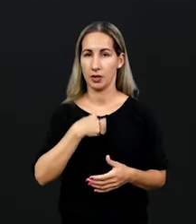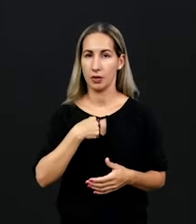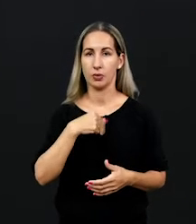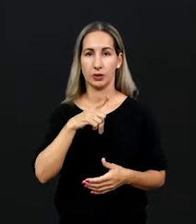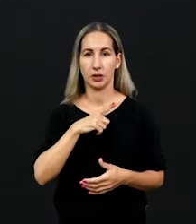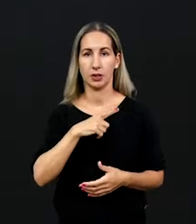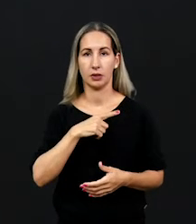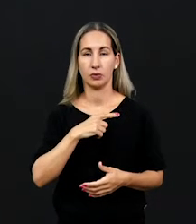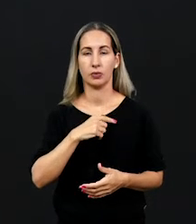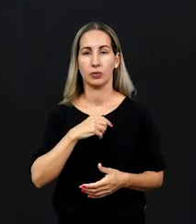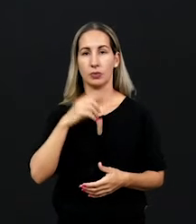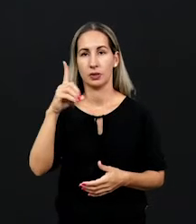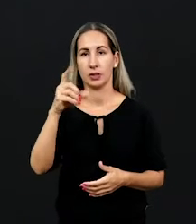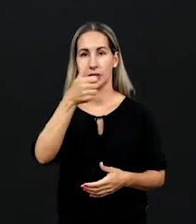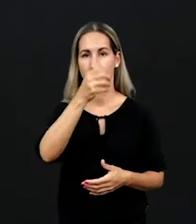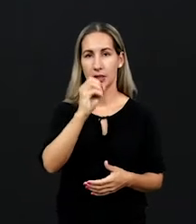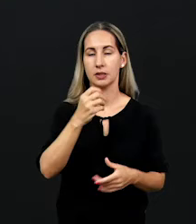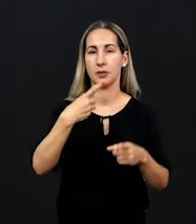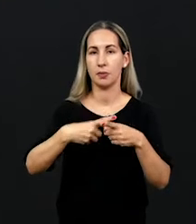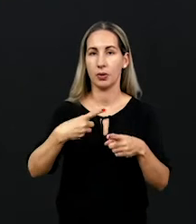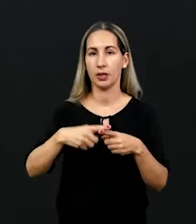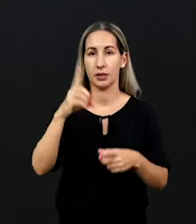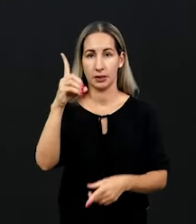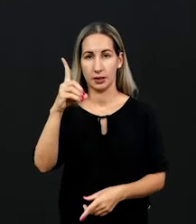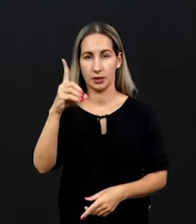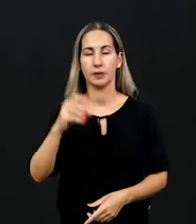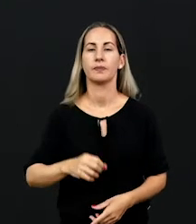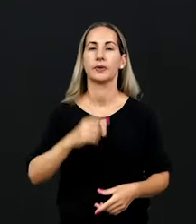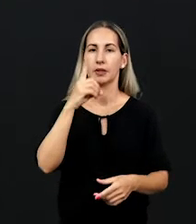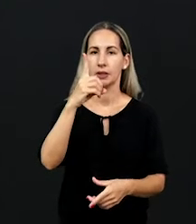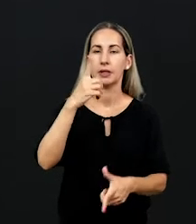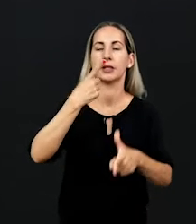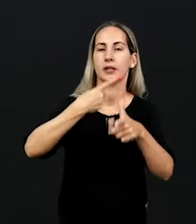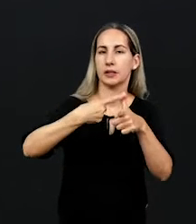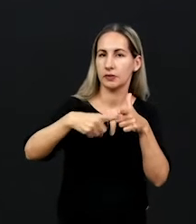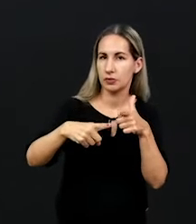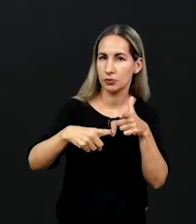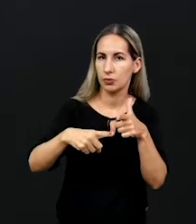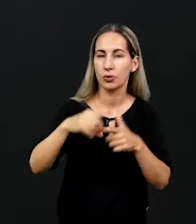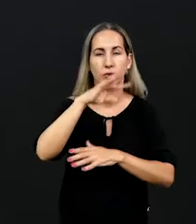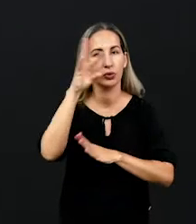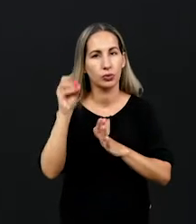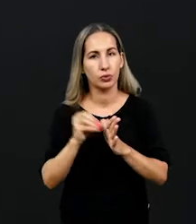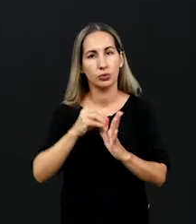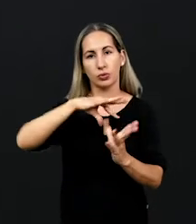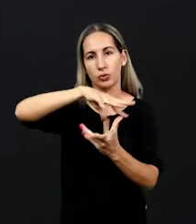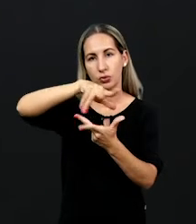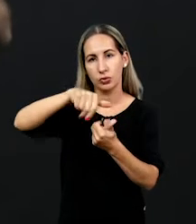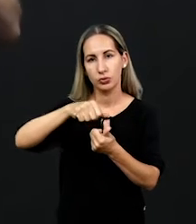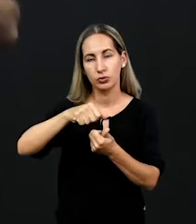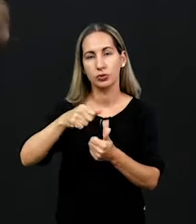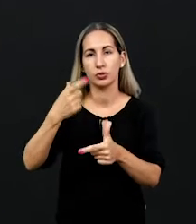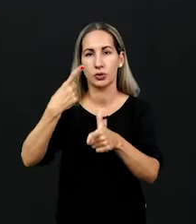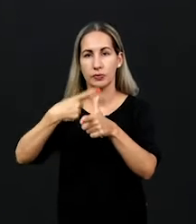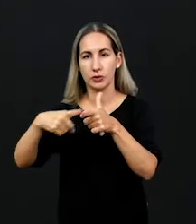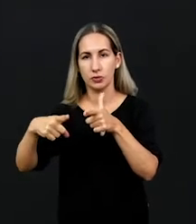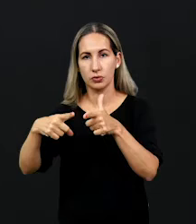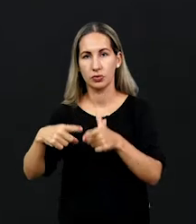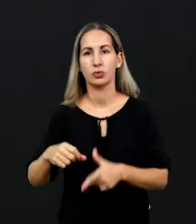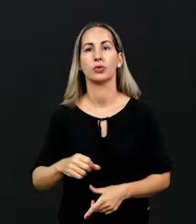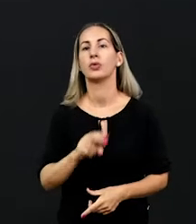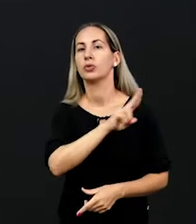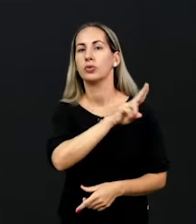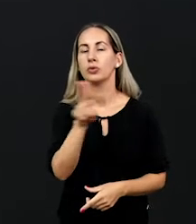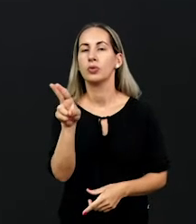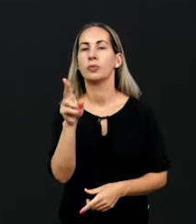o D10. Por que D? D de divisores. Então, todo o conjunto de divisores recebe como